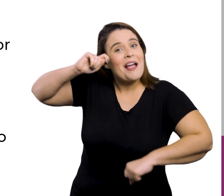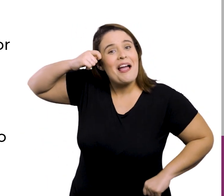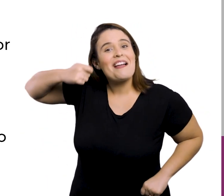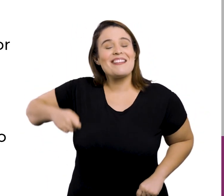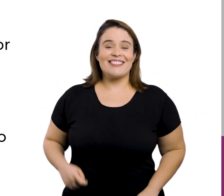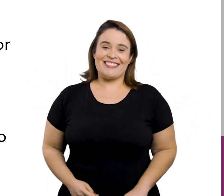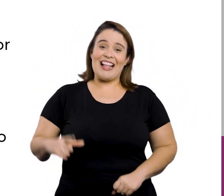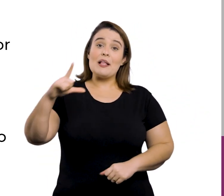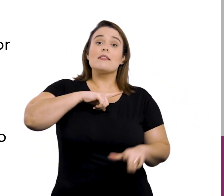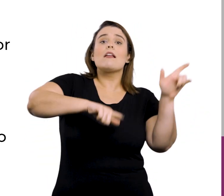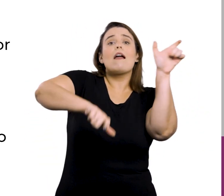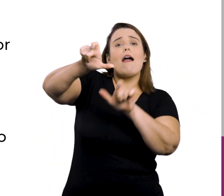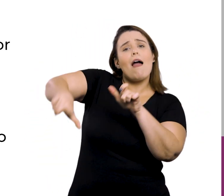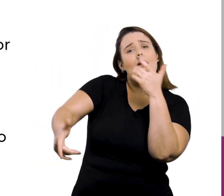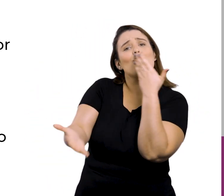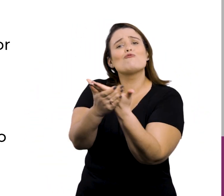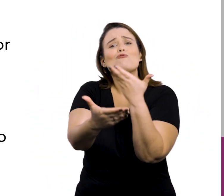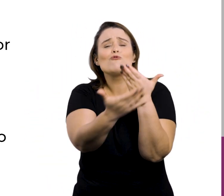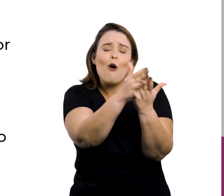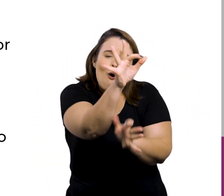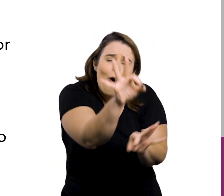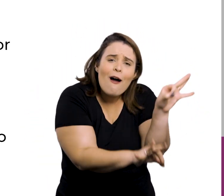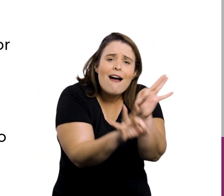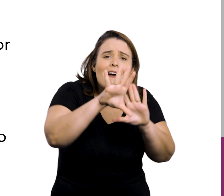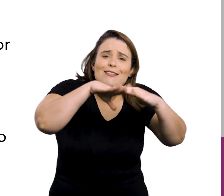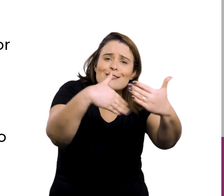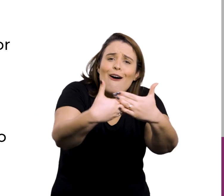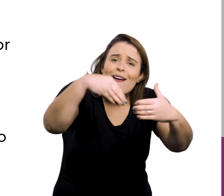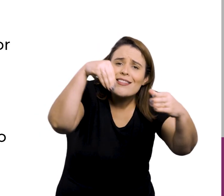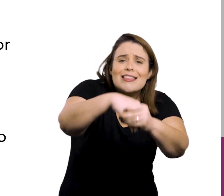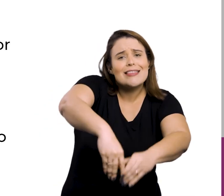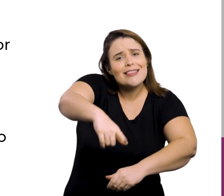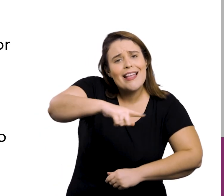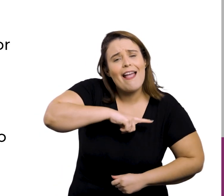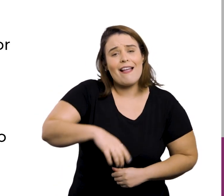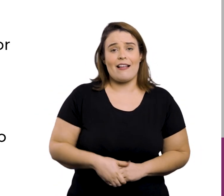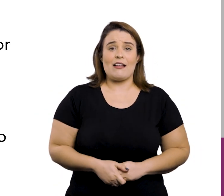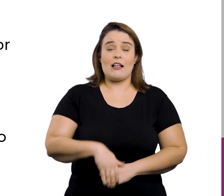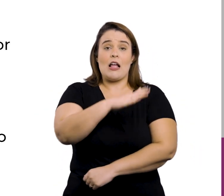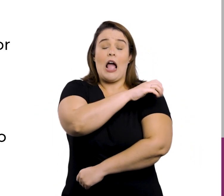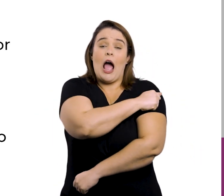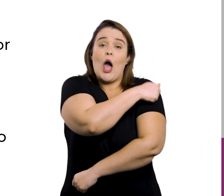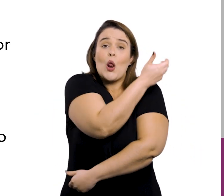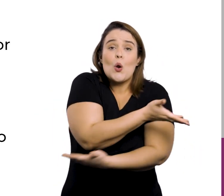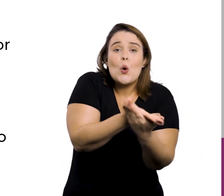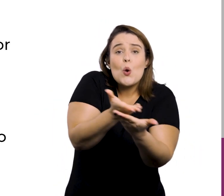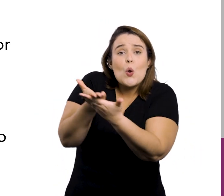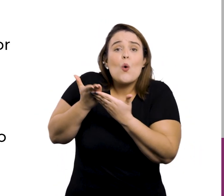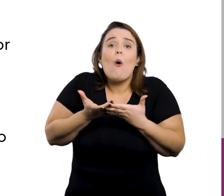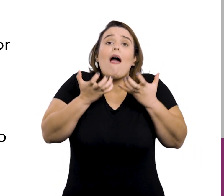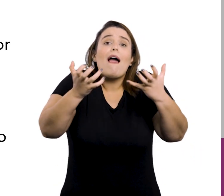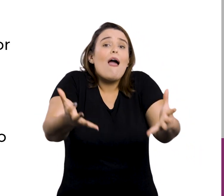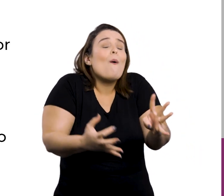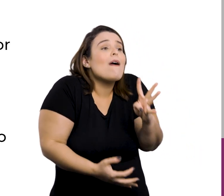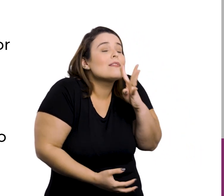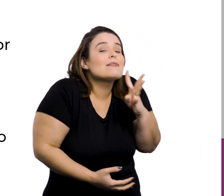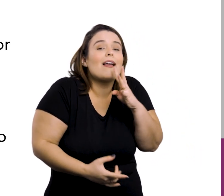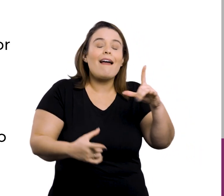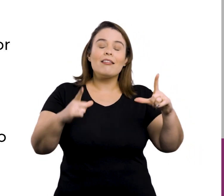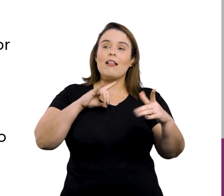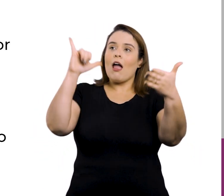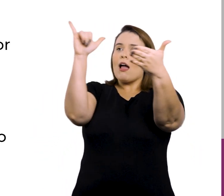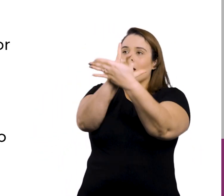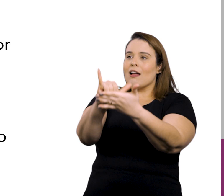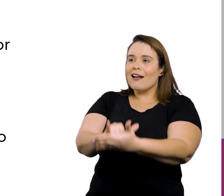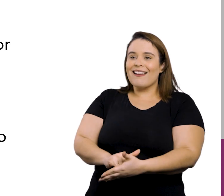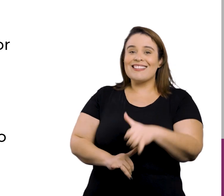tem coletivo negro na escola, tem estudante organizado na escola, tem demanda por conhecimento na escola,